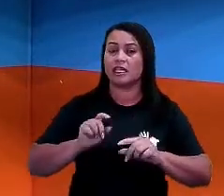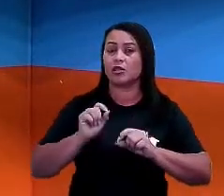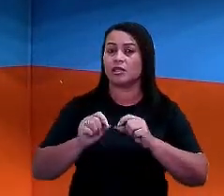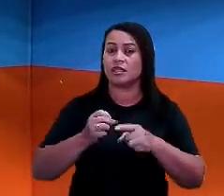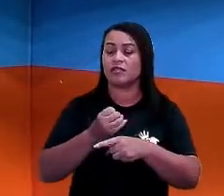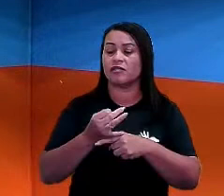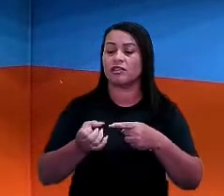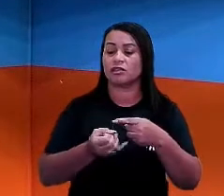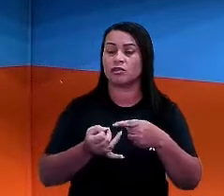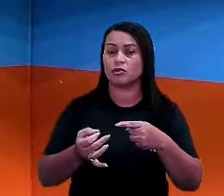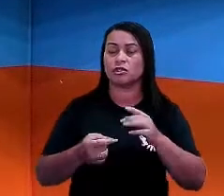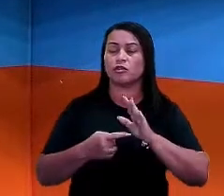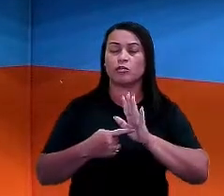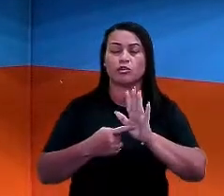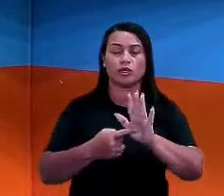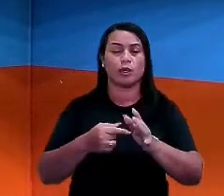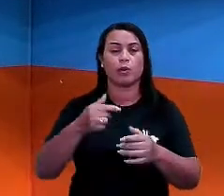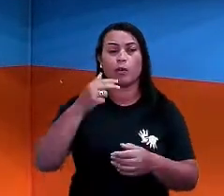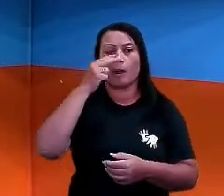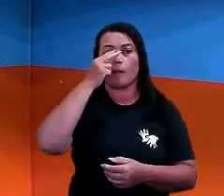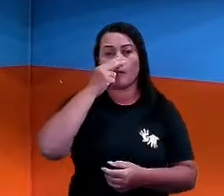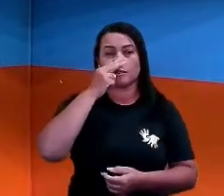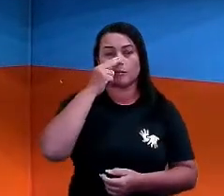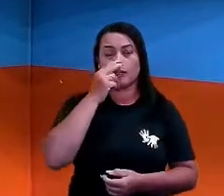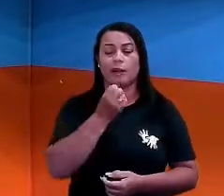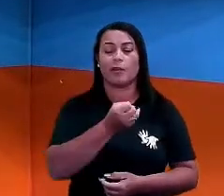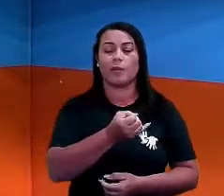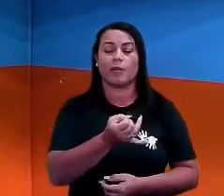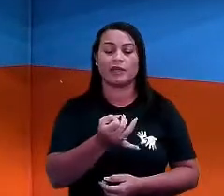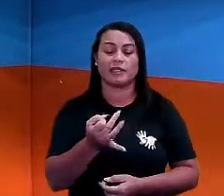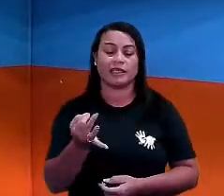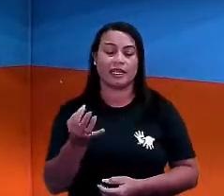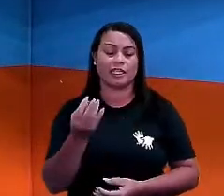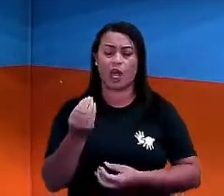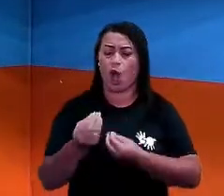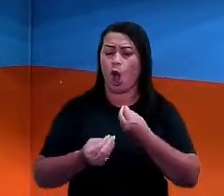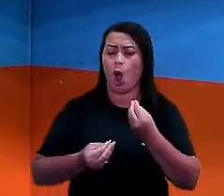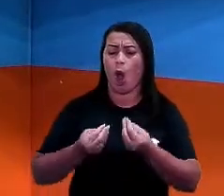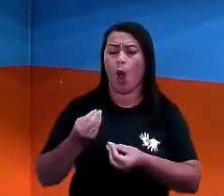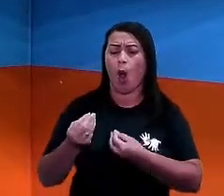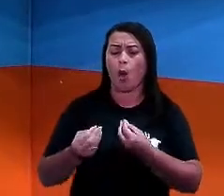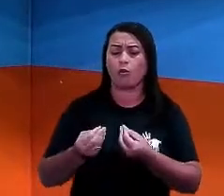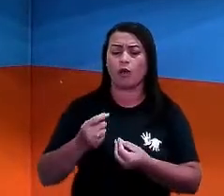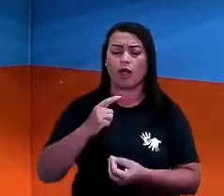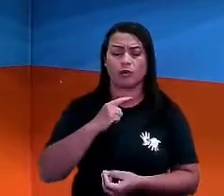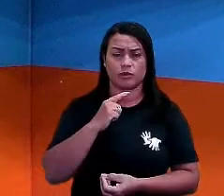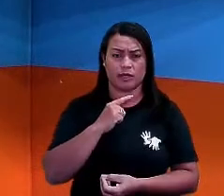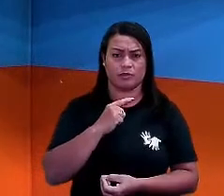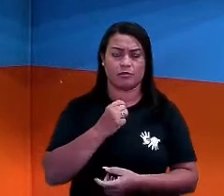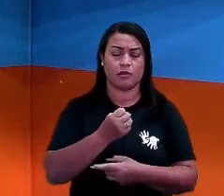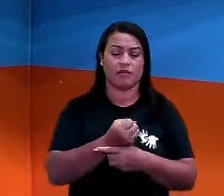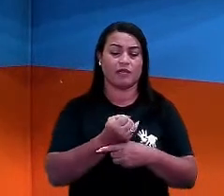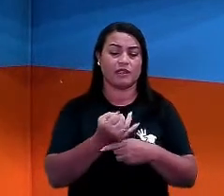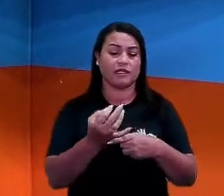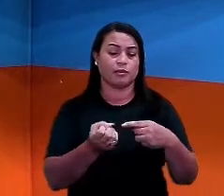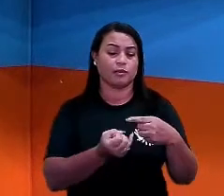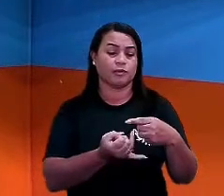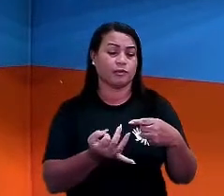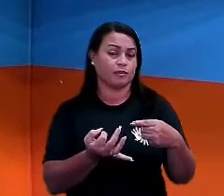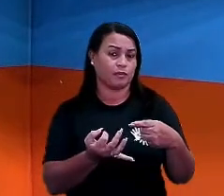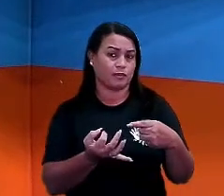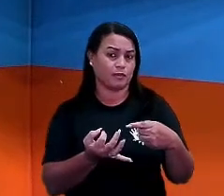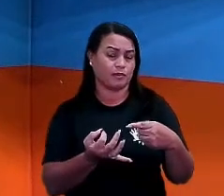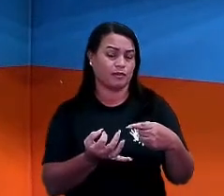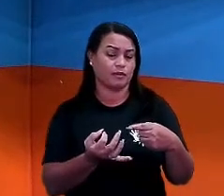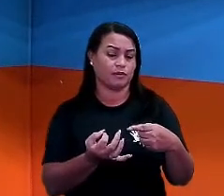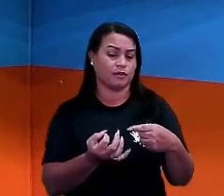que representamos uma mesma quantidade. Como assim? Eu tenho uma fração E aí eu